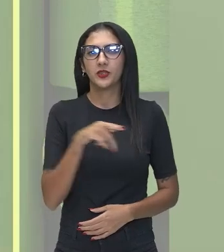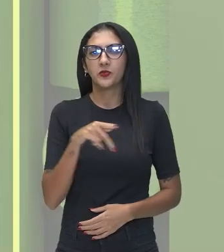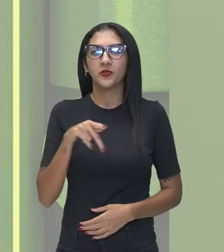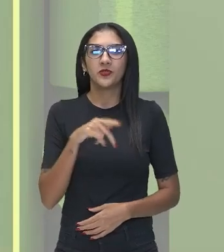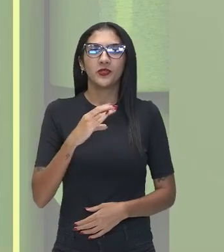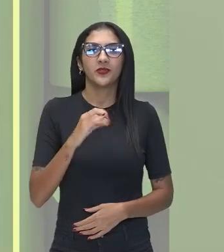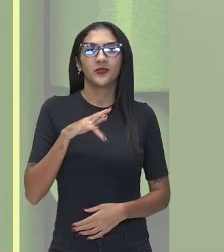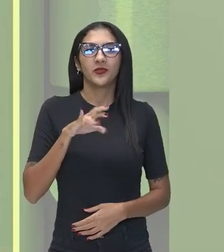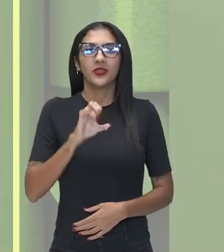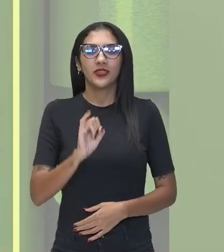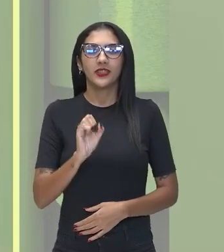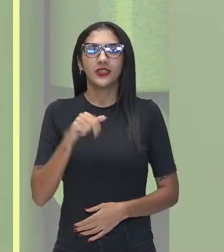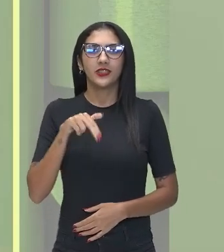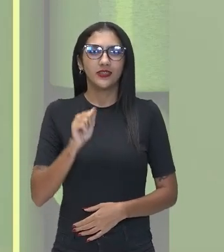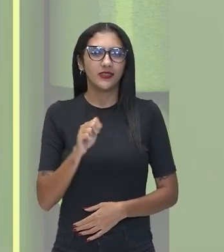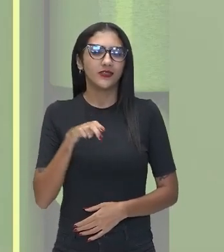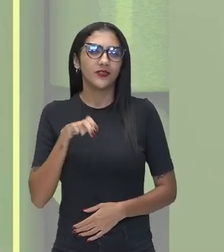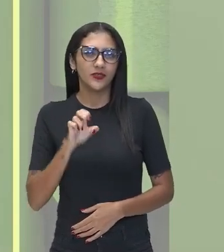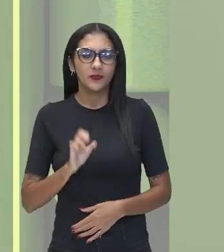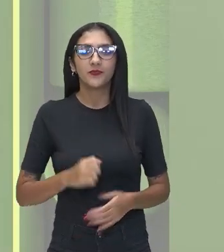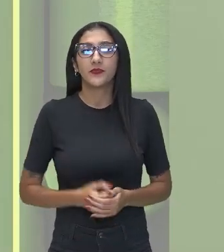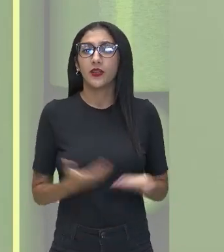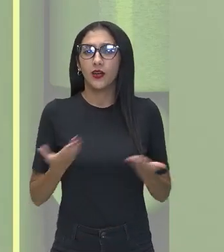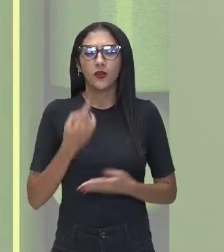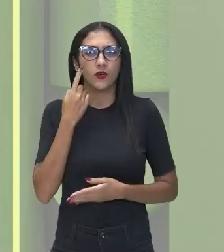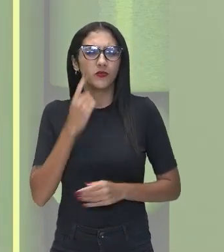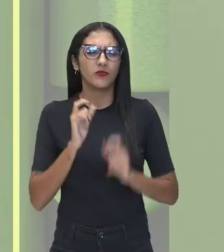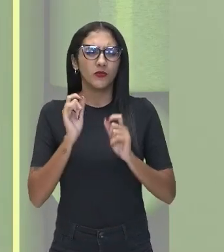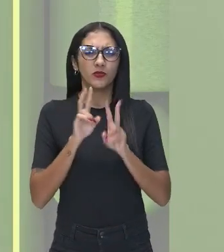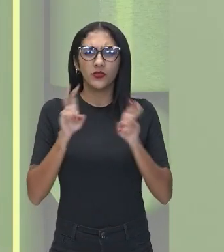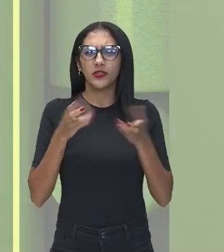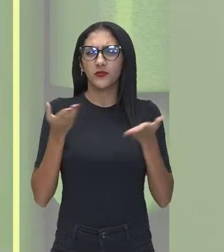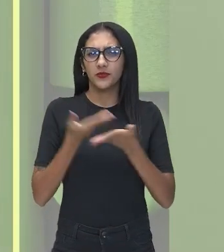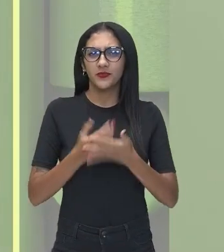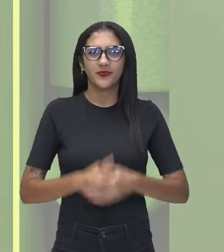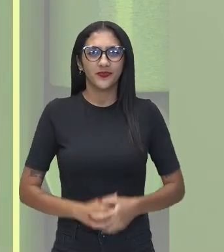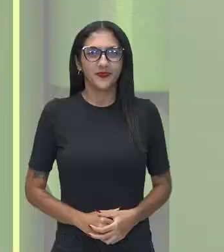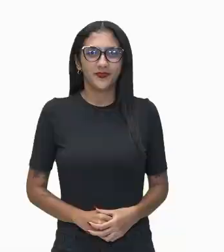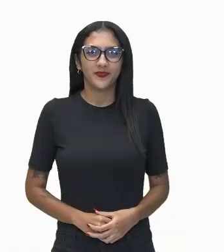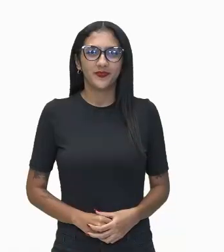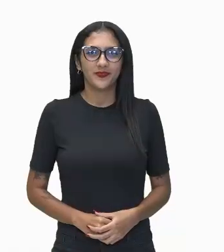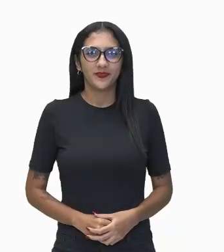professora Cristiane Marques e agora vamos ver qual é essa nossa aula de hoje.